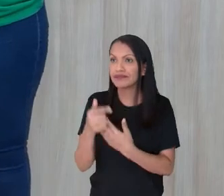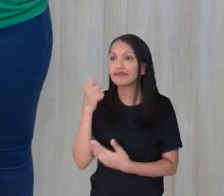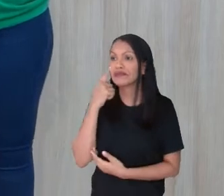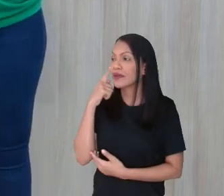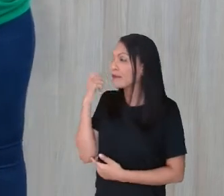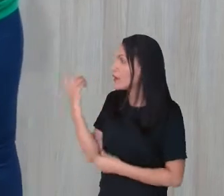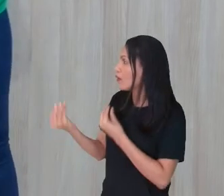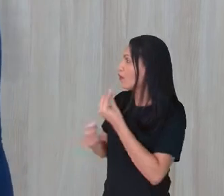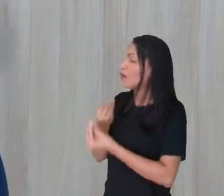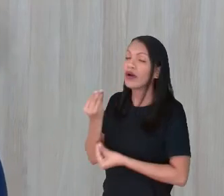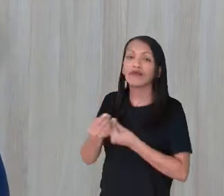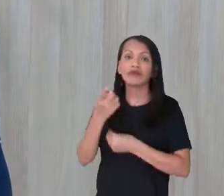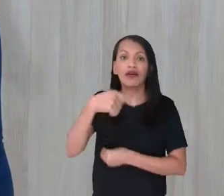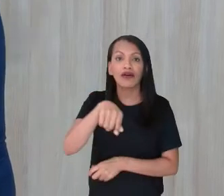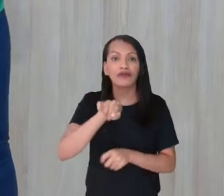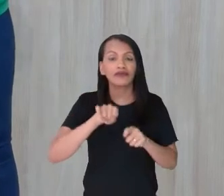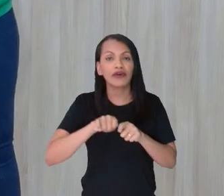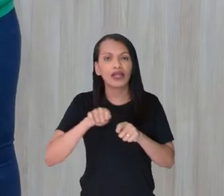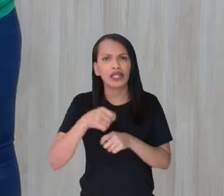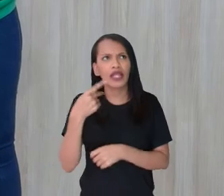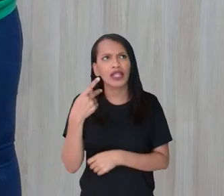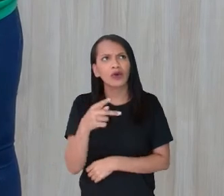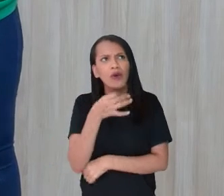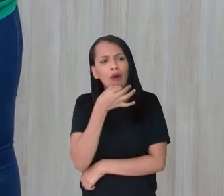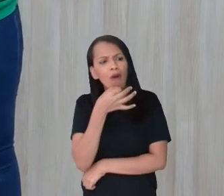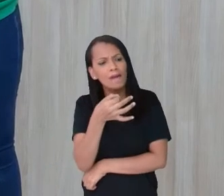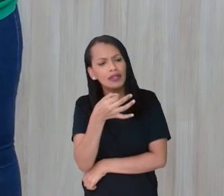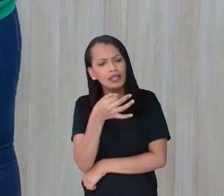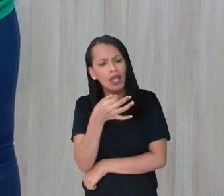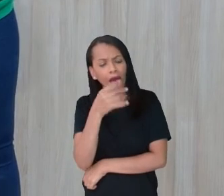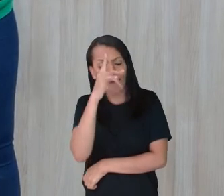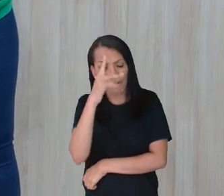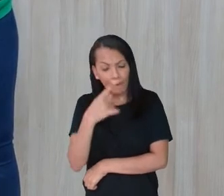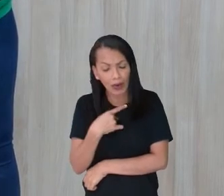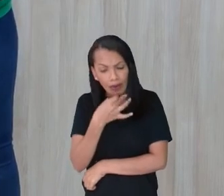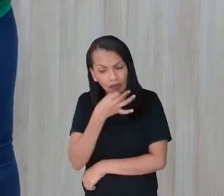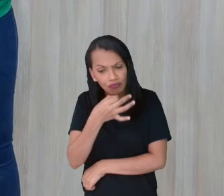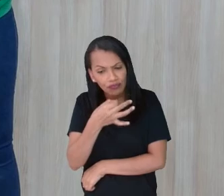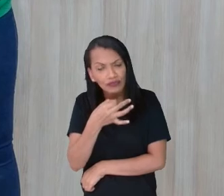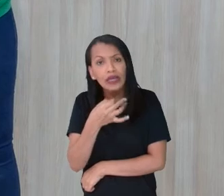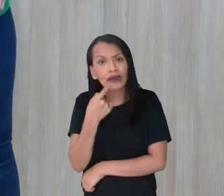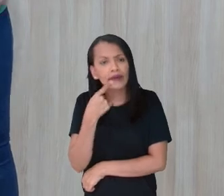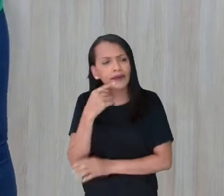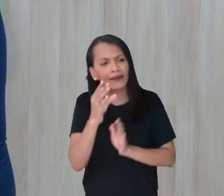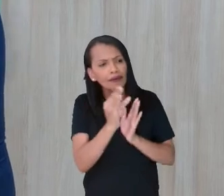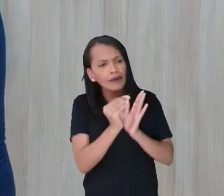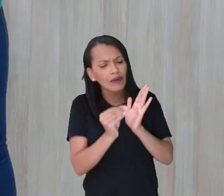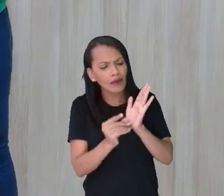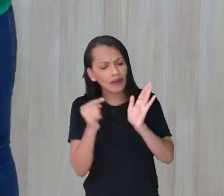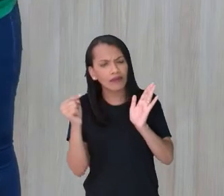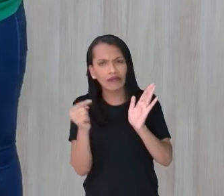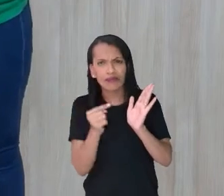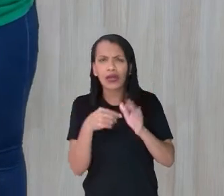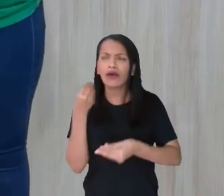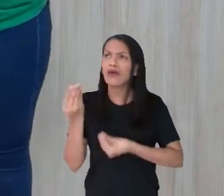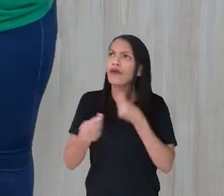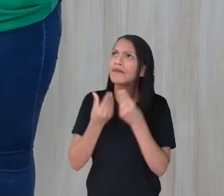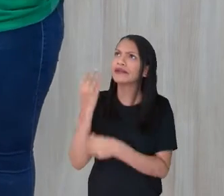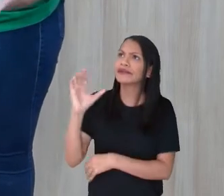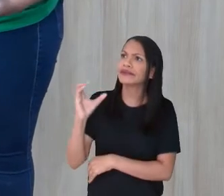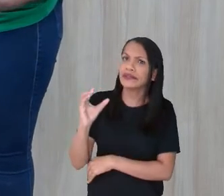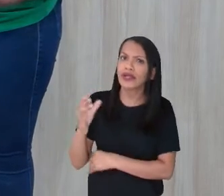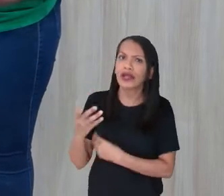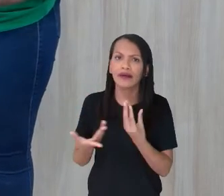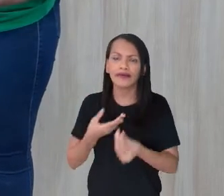intelectualmente, ou seja, a sua visão sobre aquele conteúdo, sobre aquele tema, a partir da ciência, tá? A partir